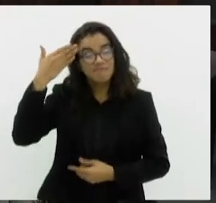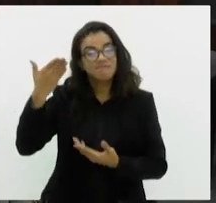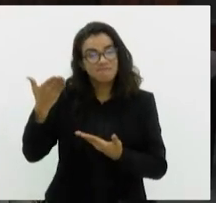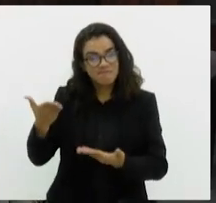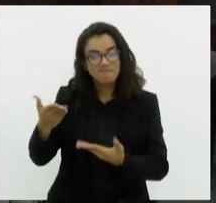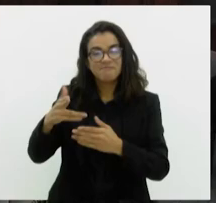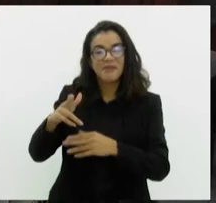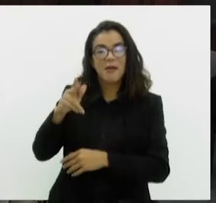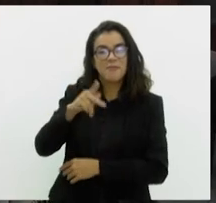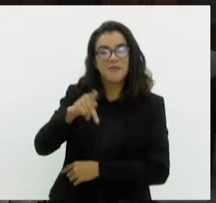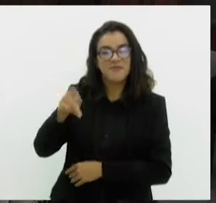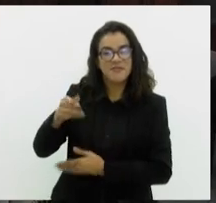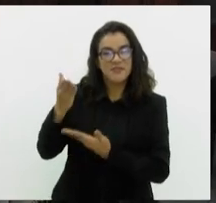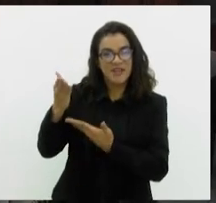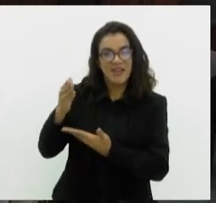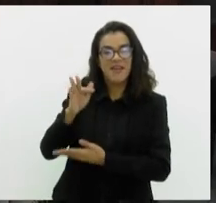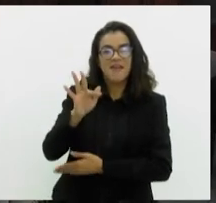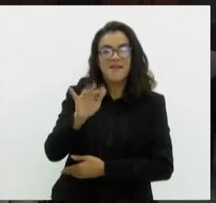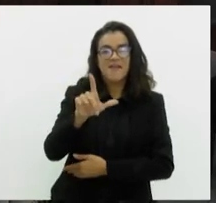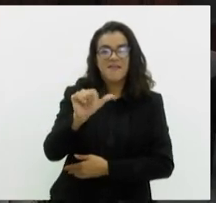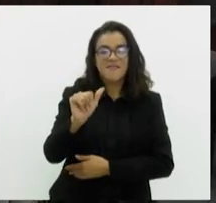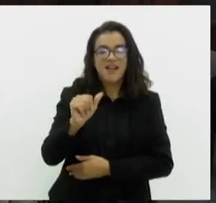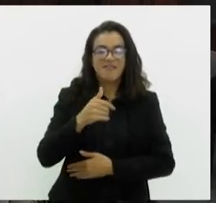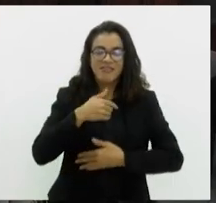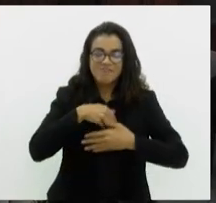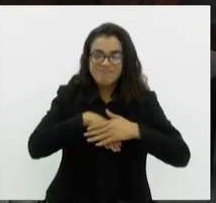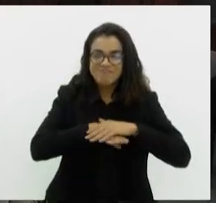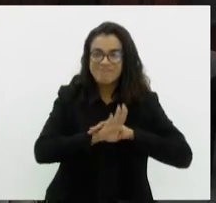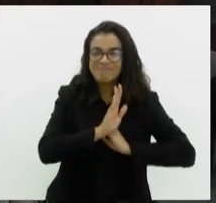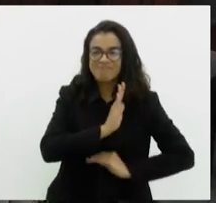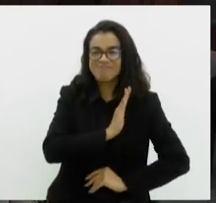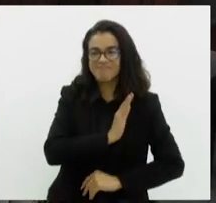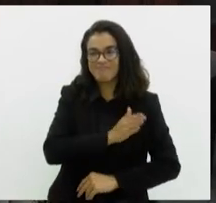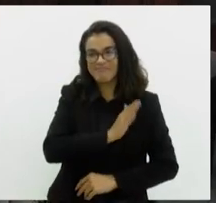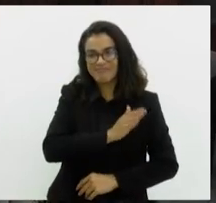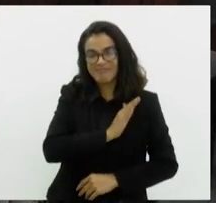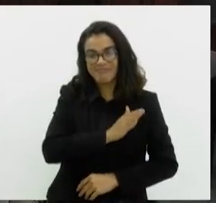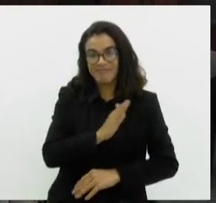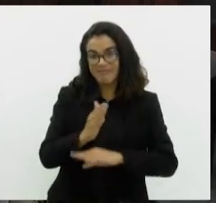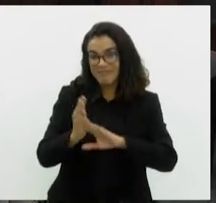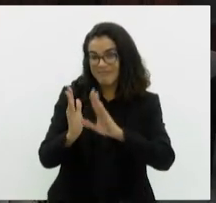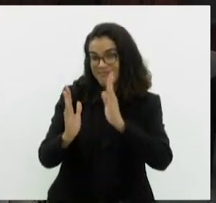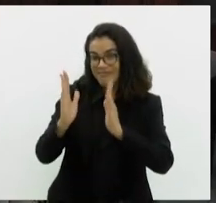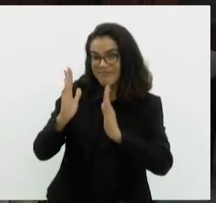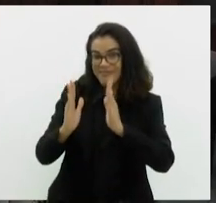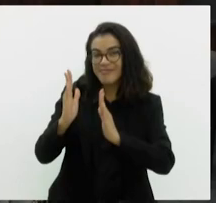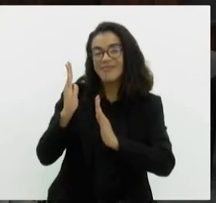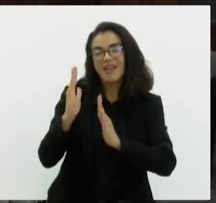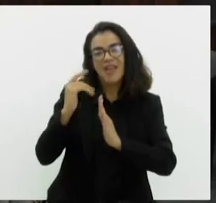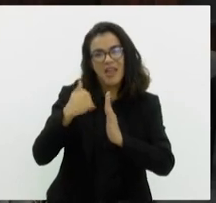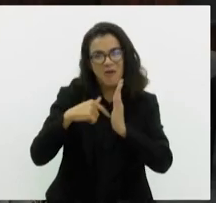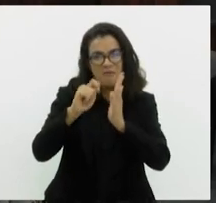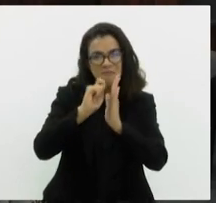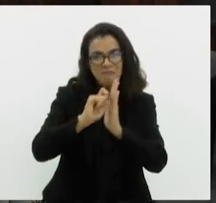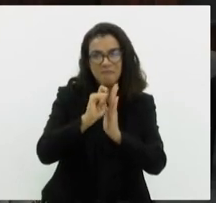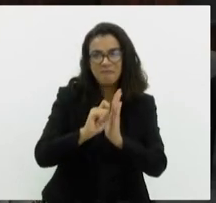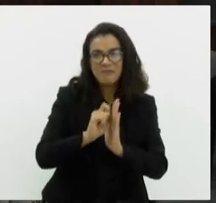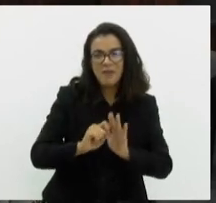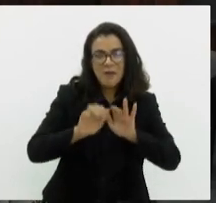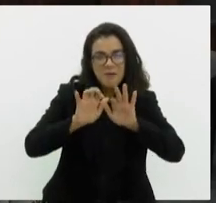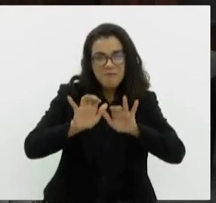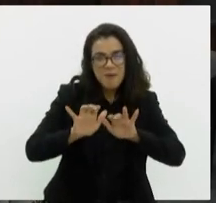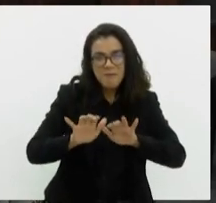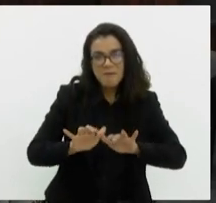foi uma grande professora que eu guardo no meu coração, porque a época que eu editei o Jornal Cidadão, Flávia